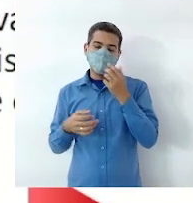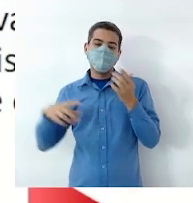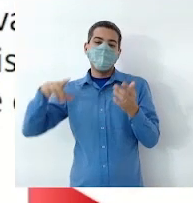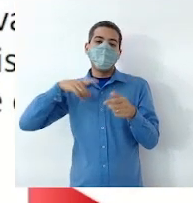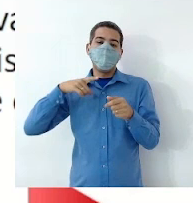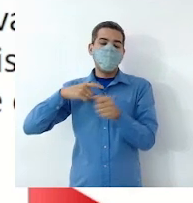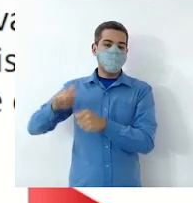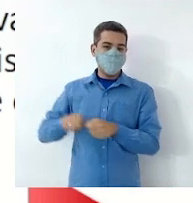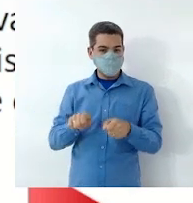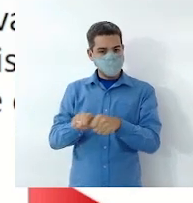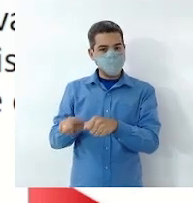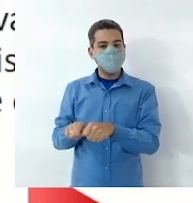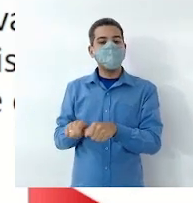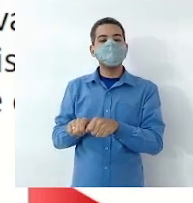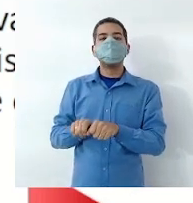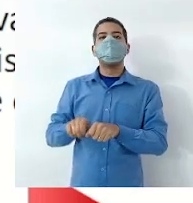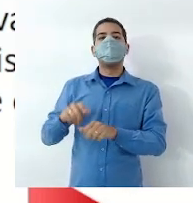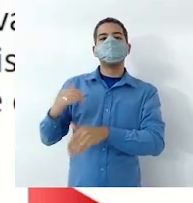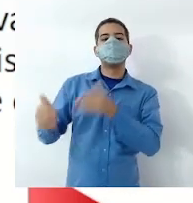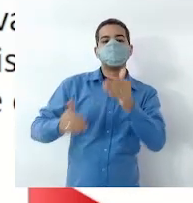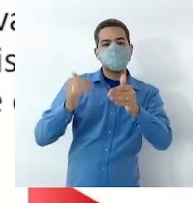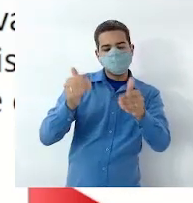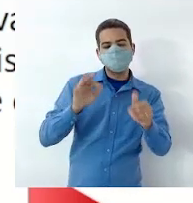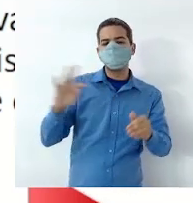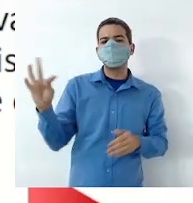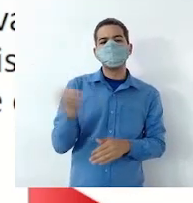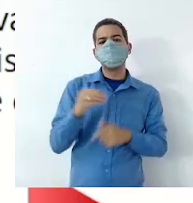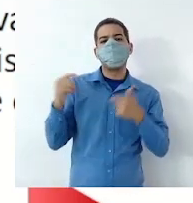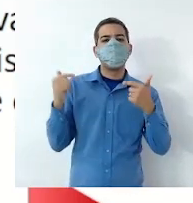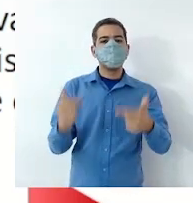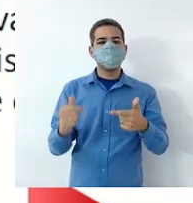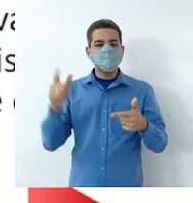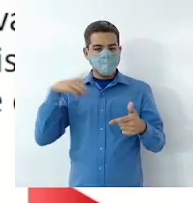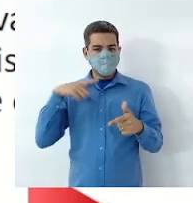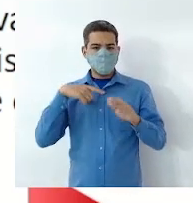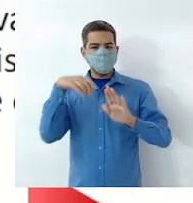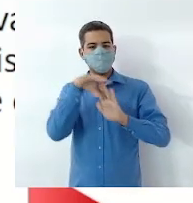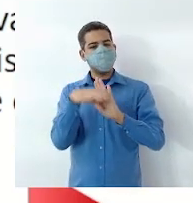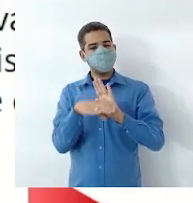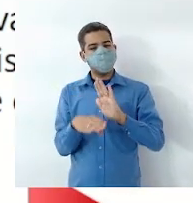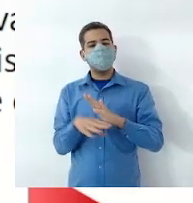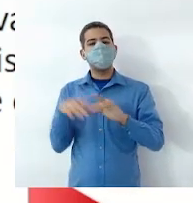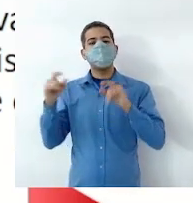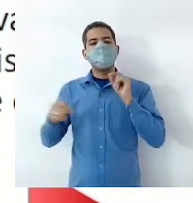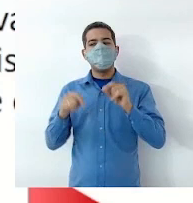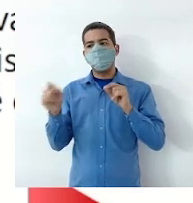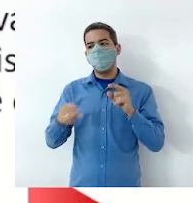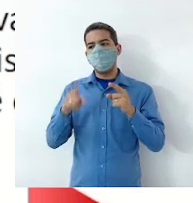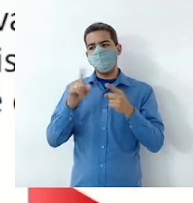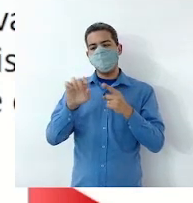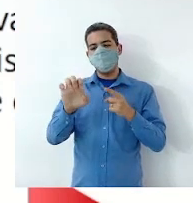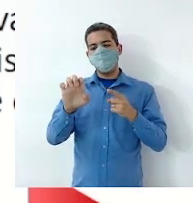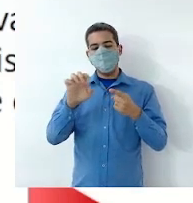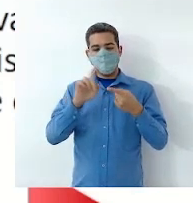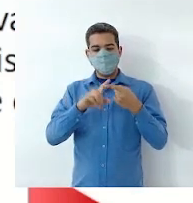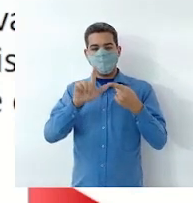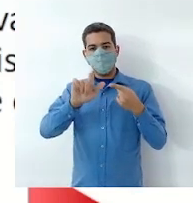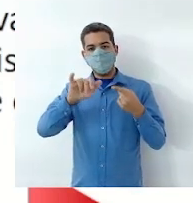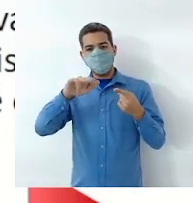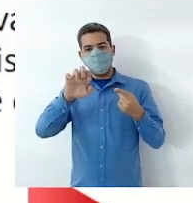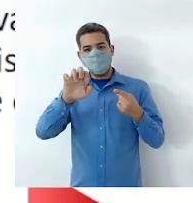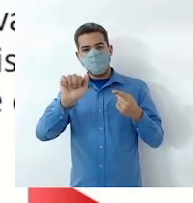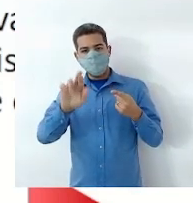trama em que se desenrola todas as ações dos personagens. São classificados em enredo linear e enredo